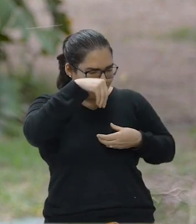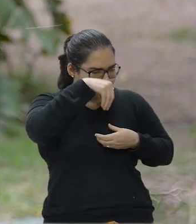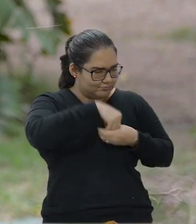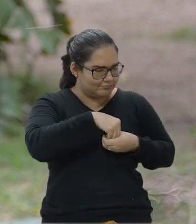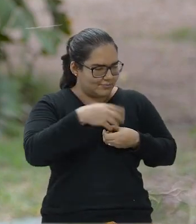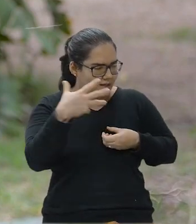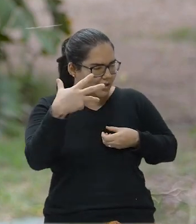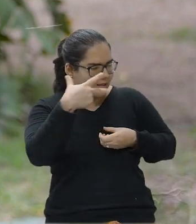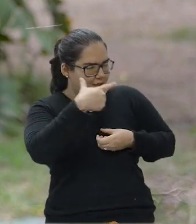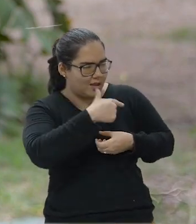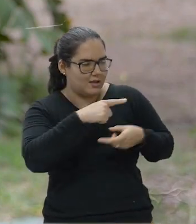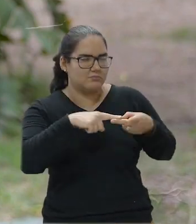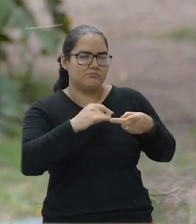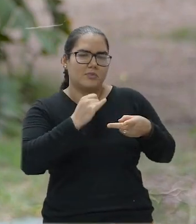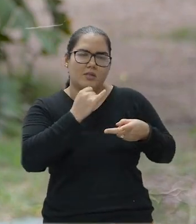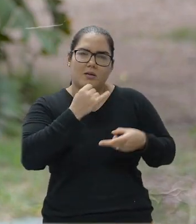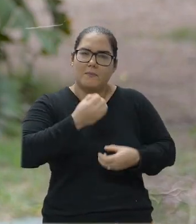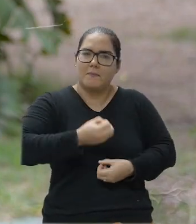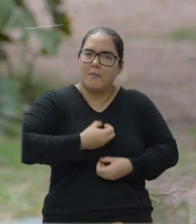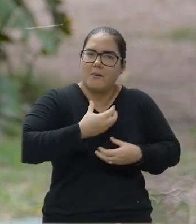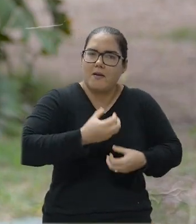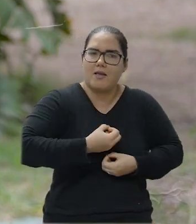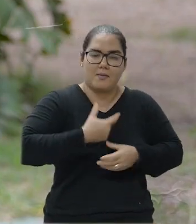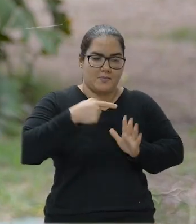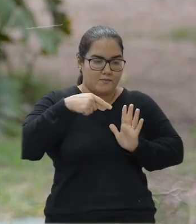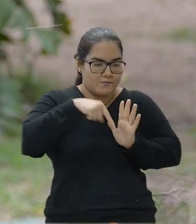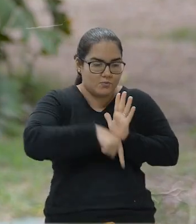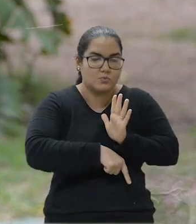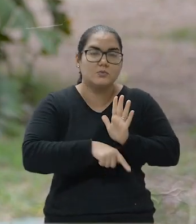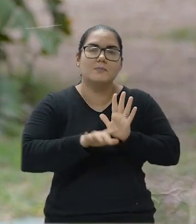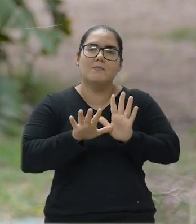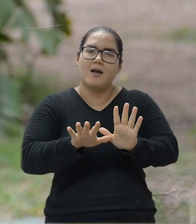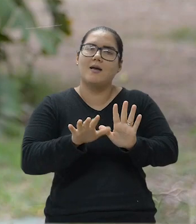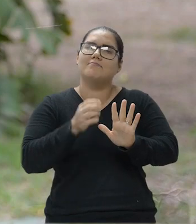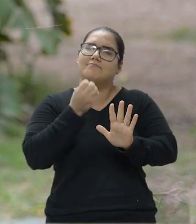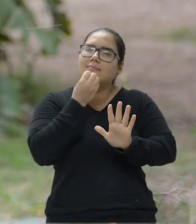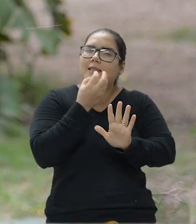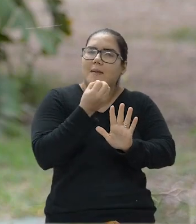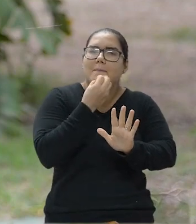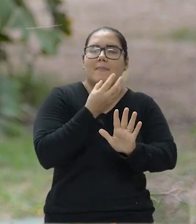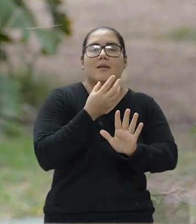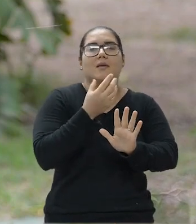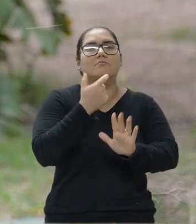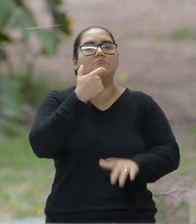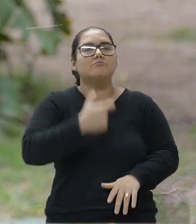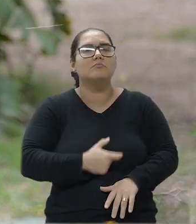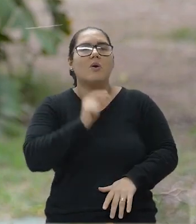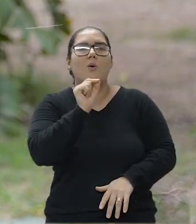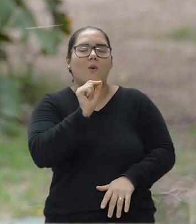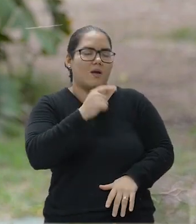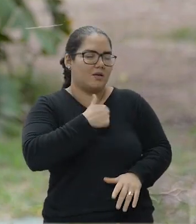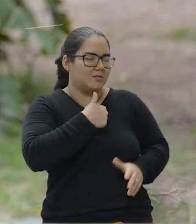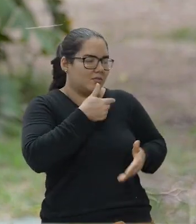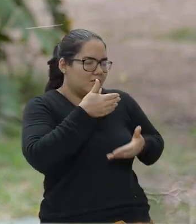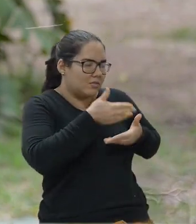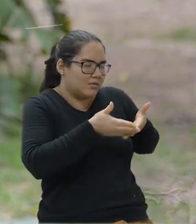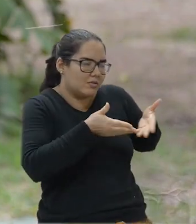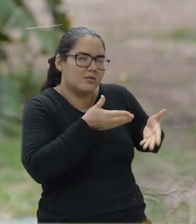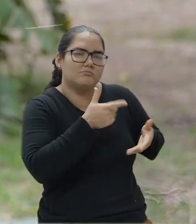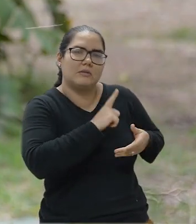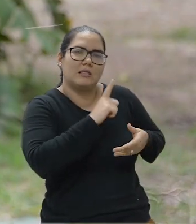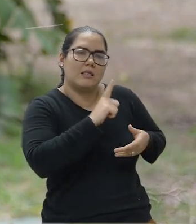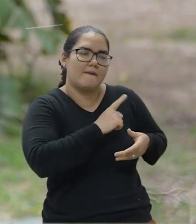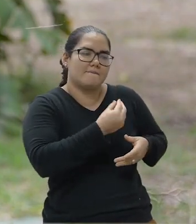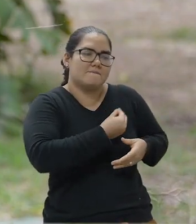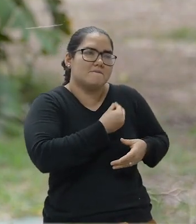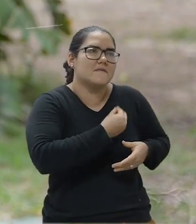interior, que era bela, era triste, poética, intensa. Mas ainda bem que eu fui